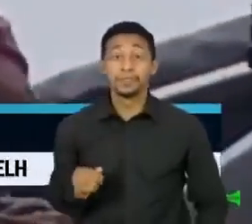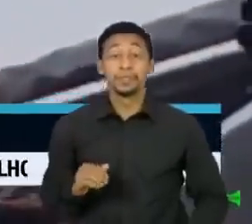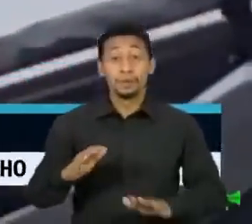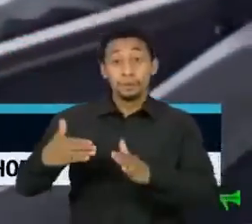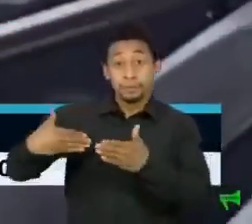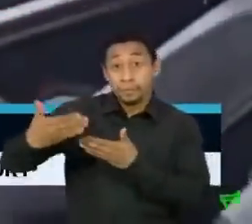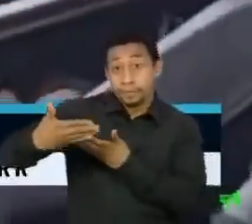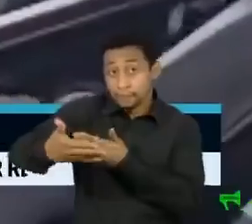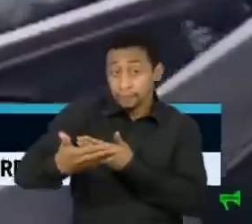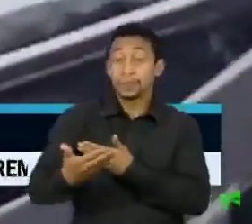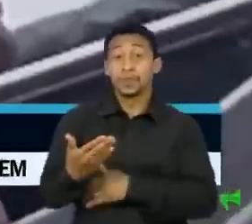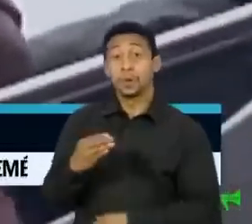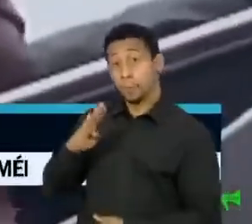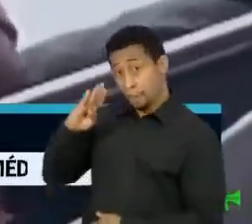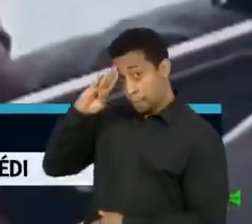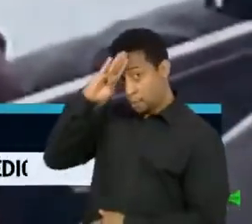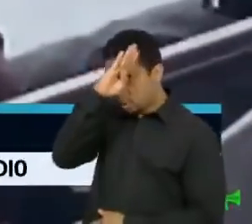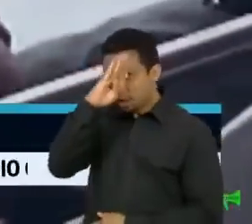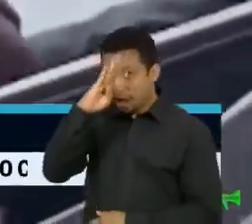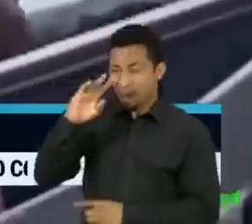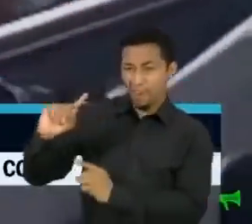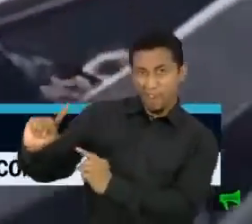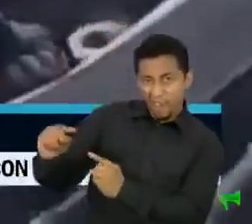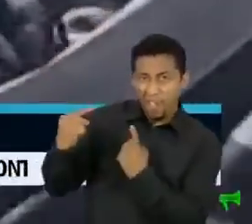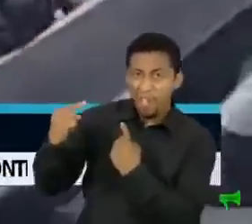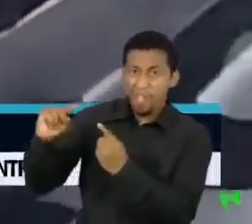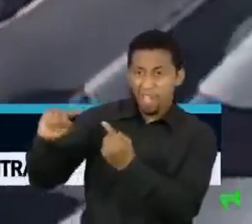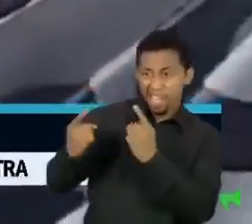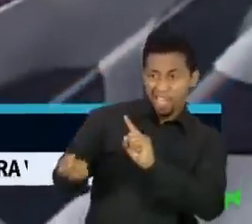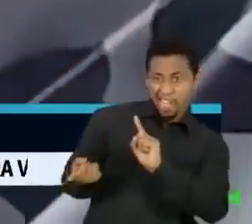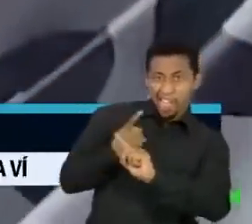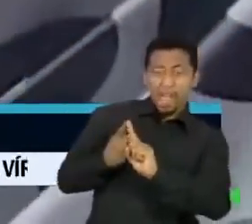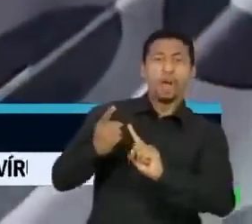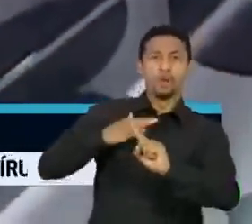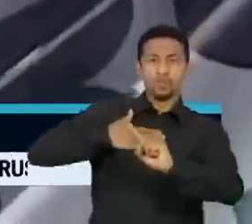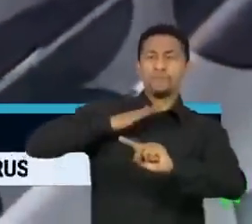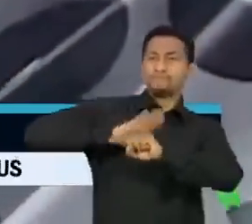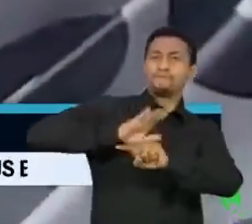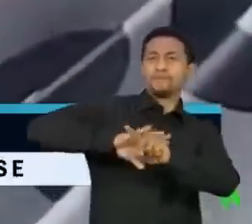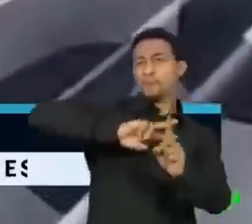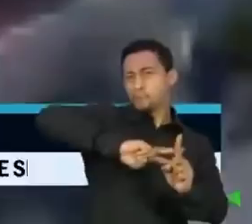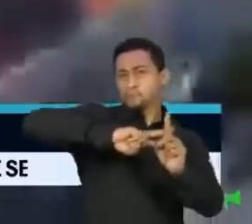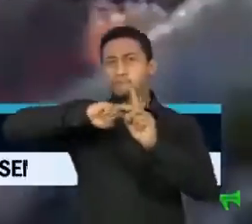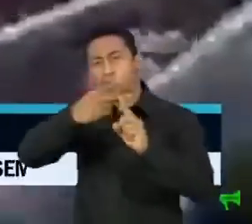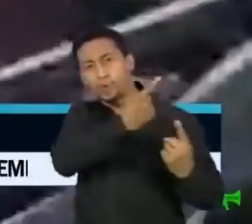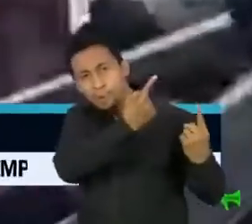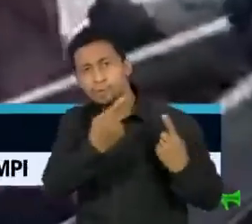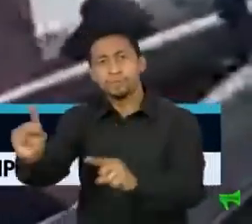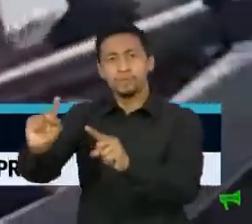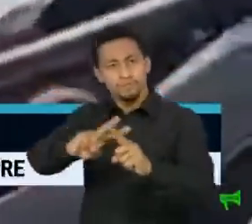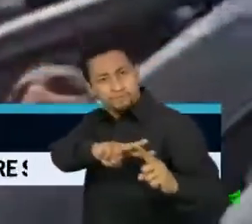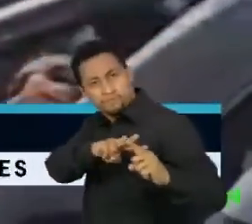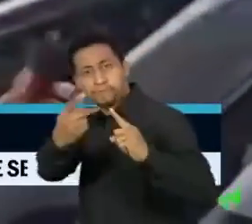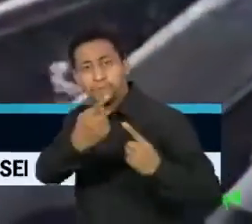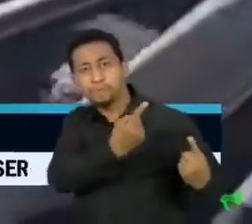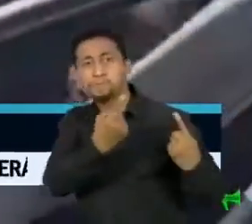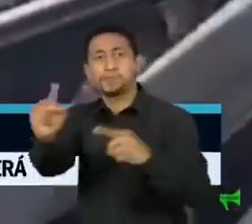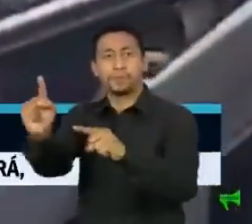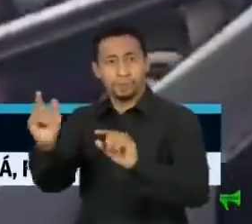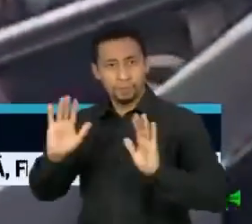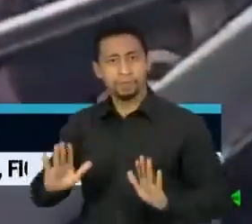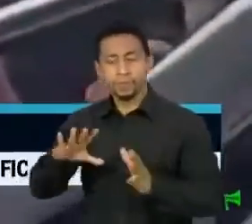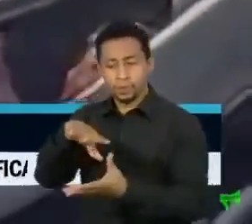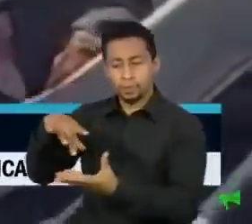vez que o Bolsonaro nos ameaçar, nós vamos dobrar a aposta. Nós vamos dobrar a aposta